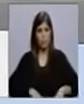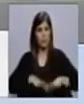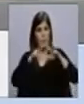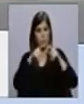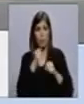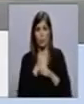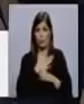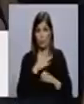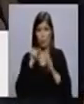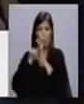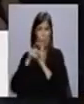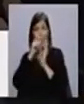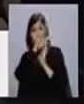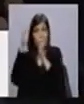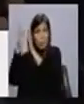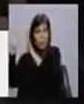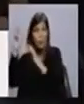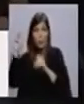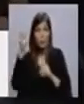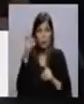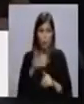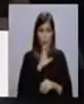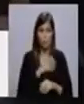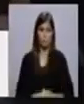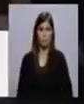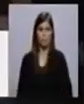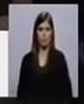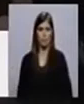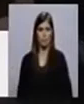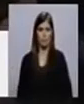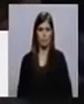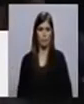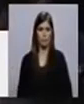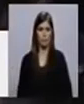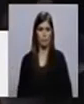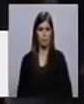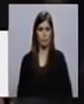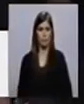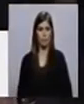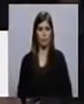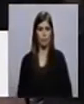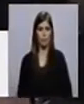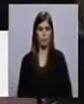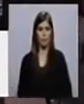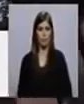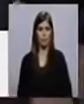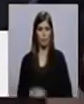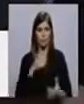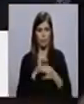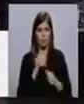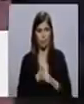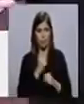país. Como membro da profissão médica, conheço solenemente consagrar a minha vida ao